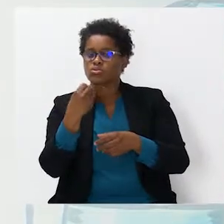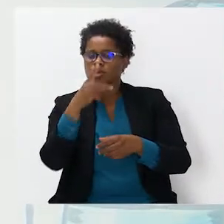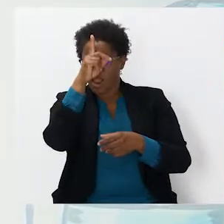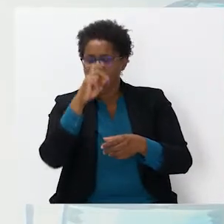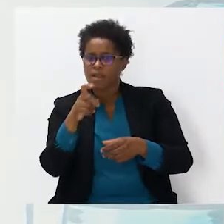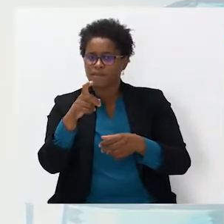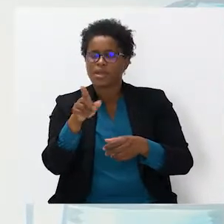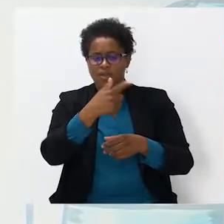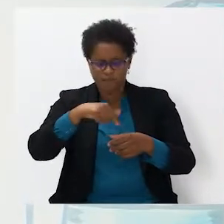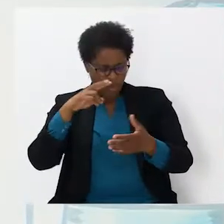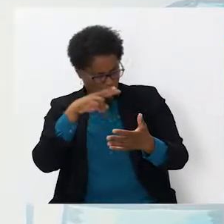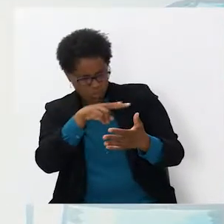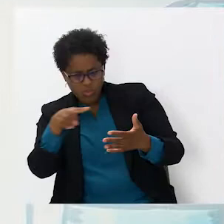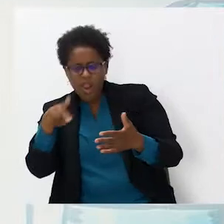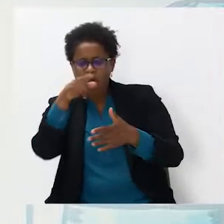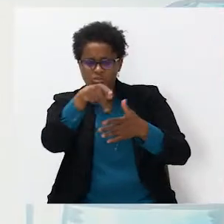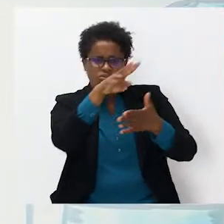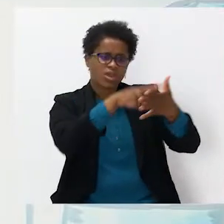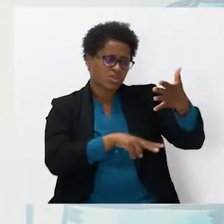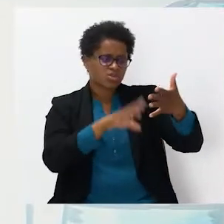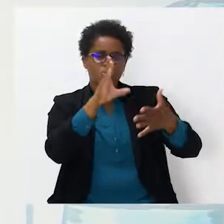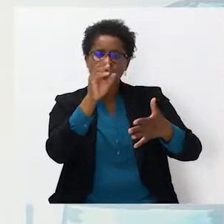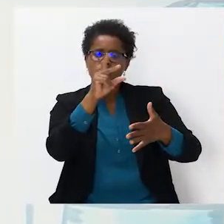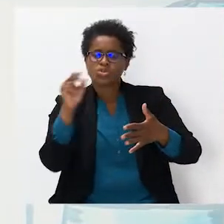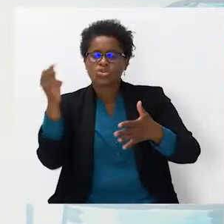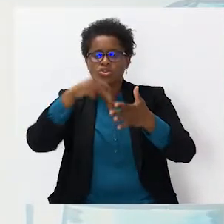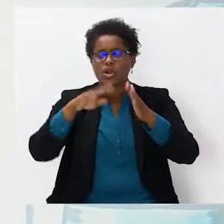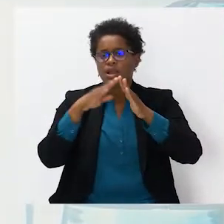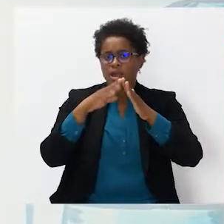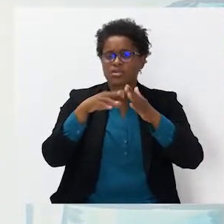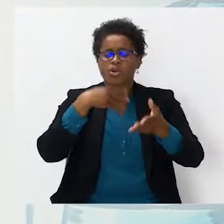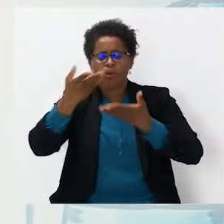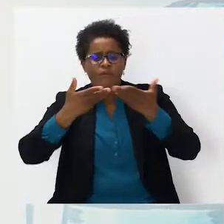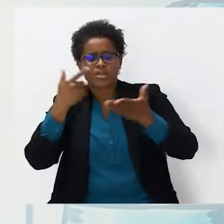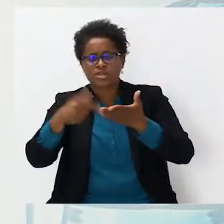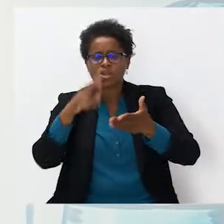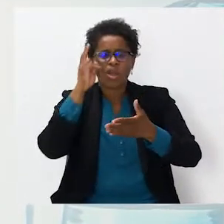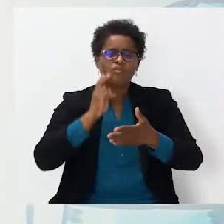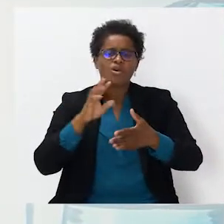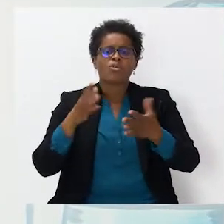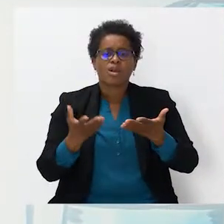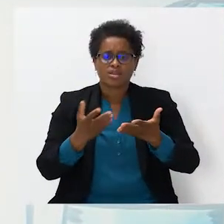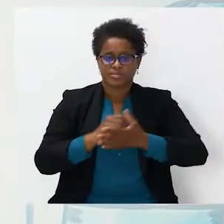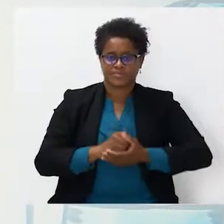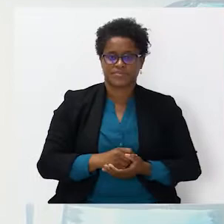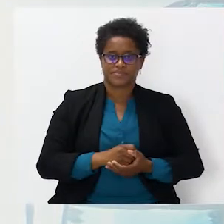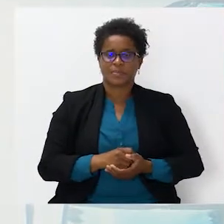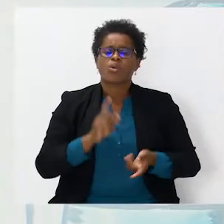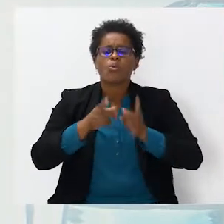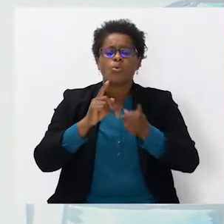Lembre-se, vamos procurar no texto. O João chegou em casa, que conversa que teve com o avô?